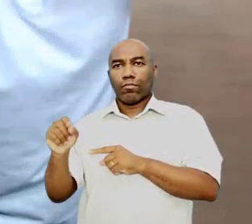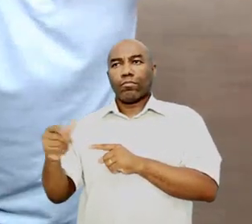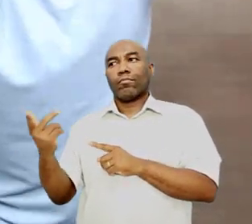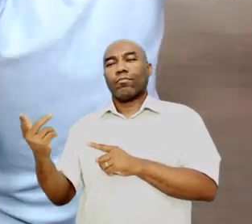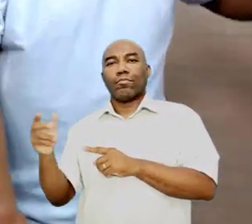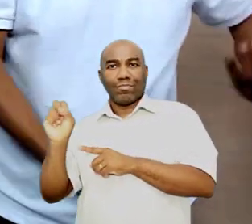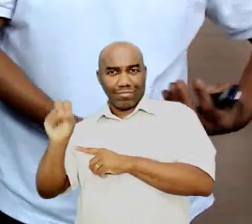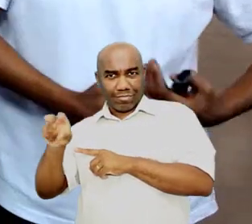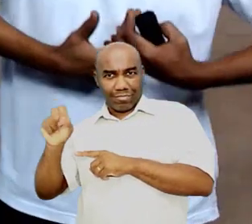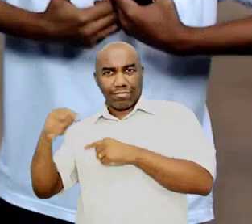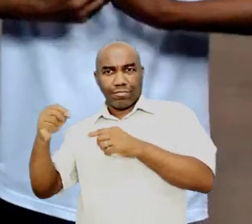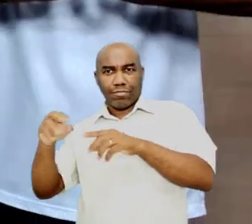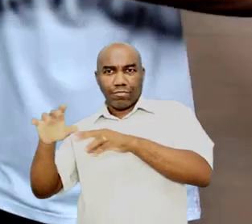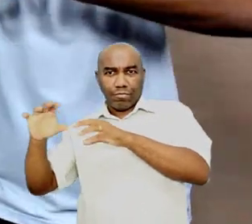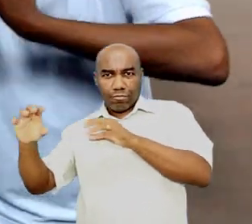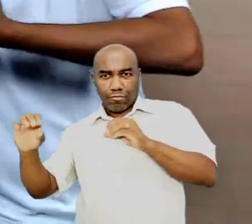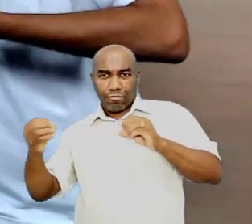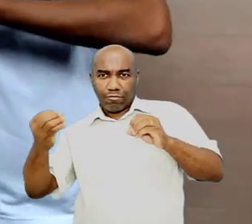produzir,